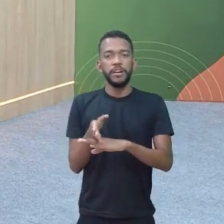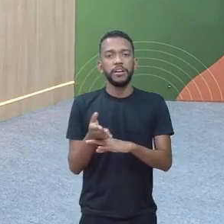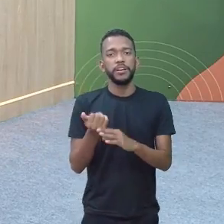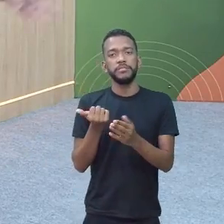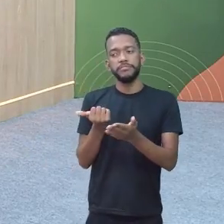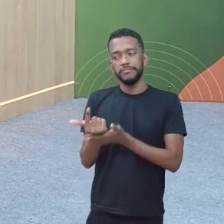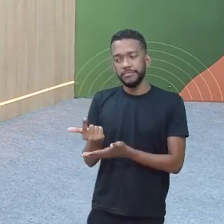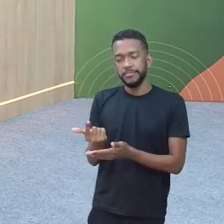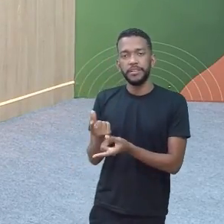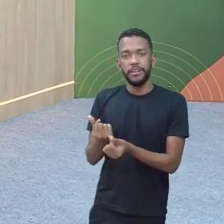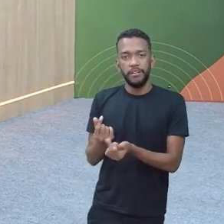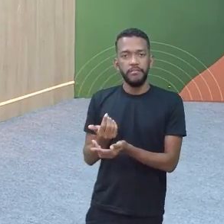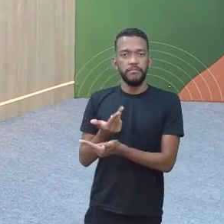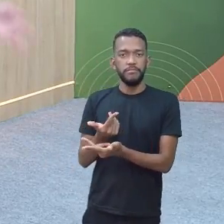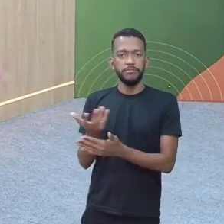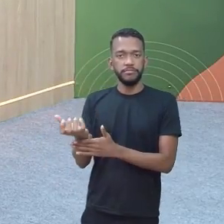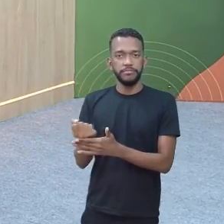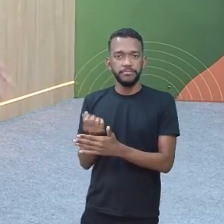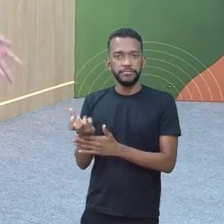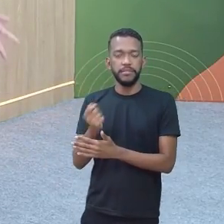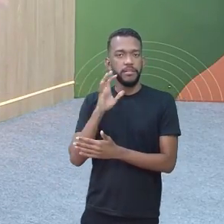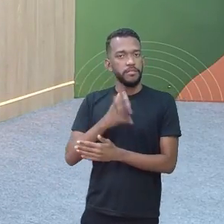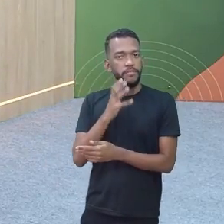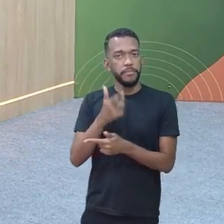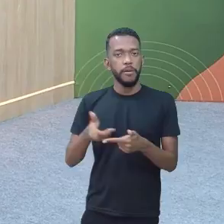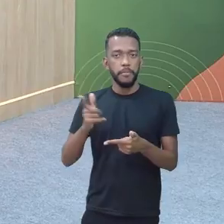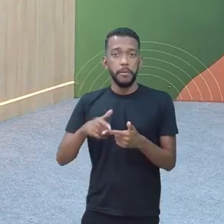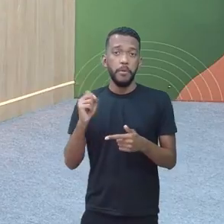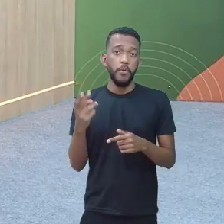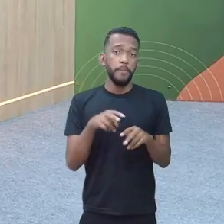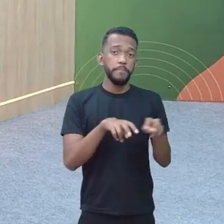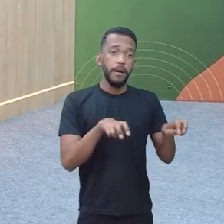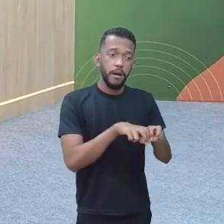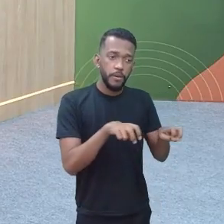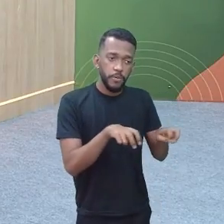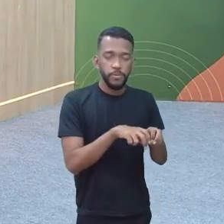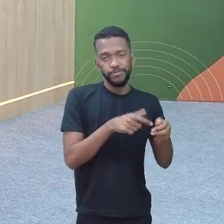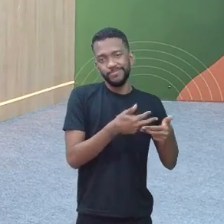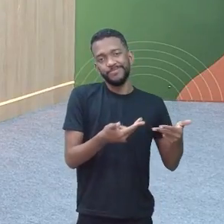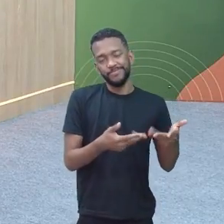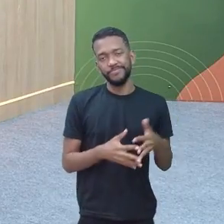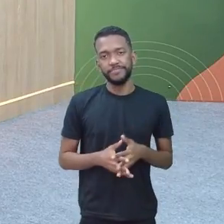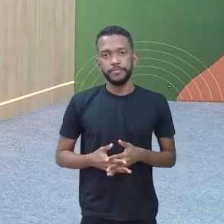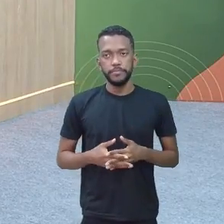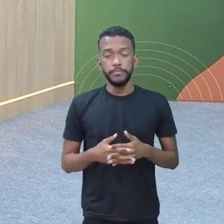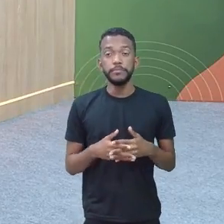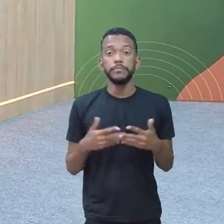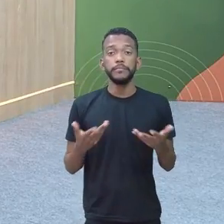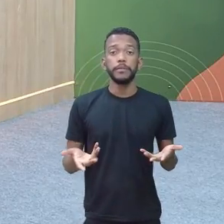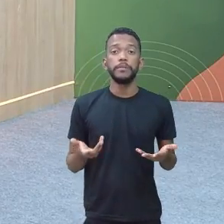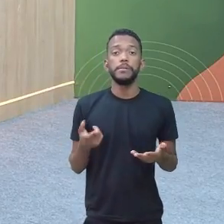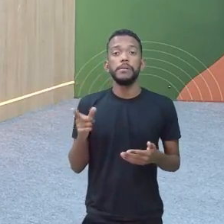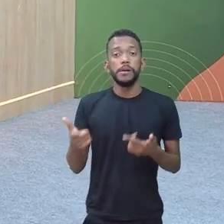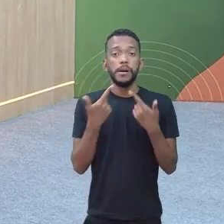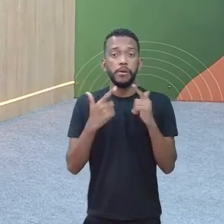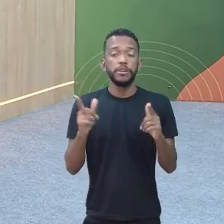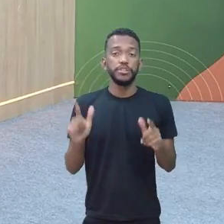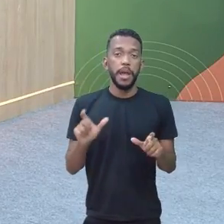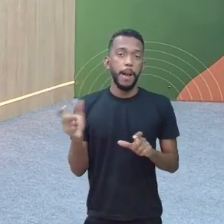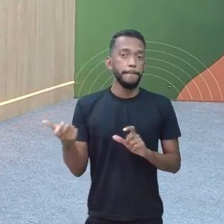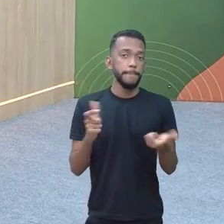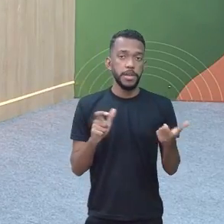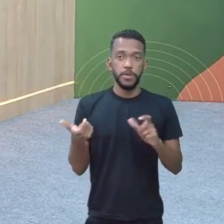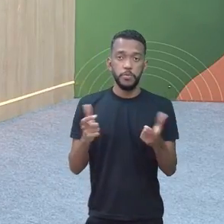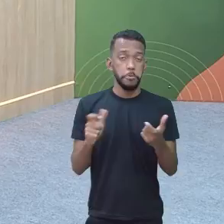tirar dinheiro, para resolver problemas burocráticos das nossas contas financeiras. Então, essa linguagem aqui é uma linguagem ambígua. Eu